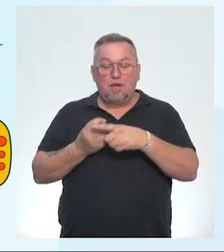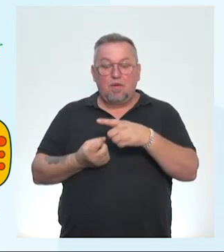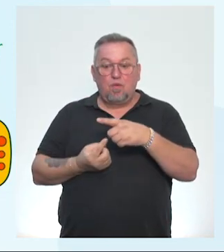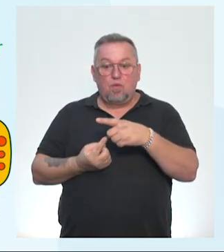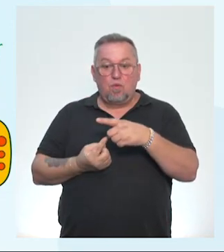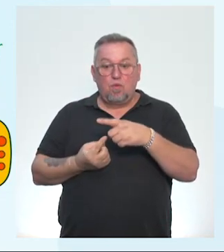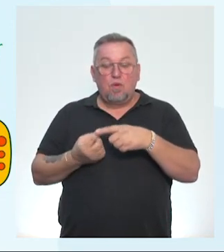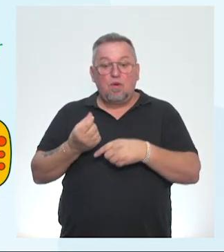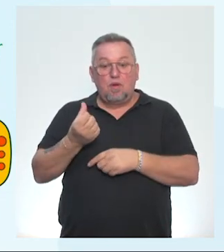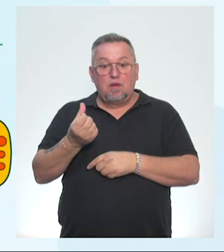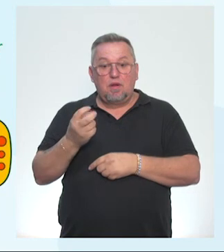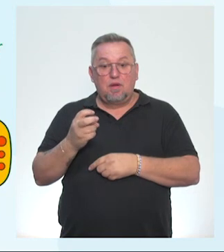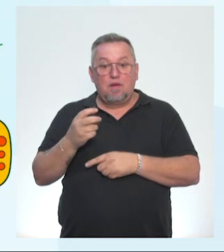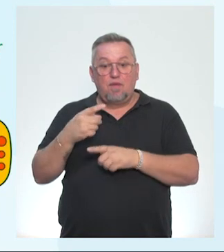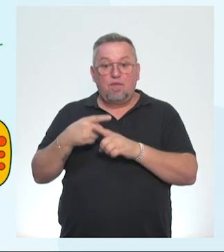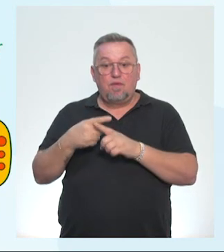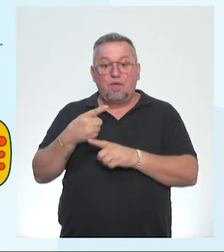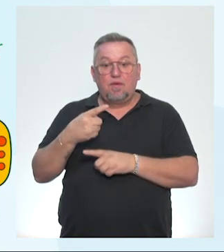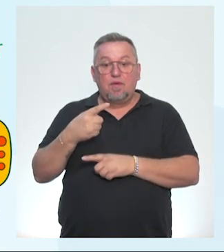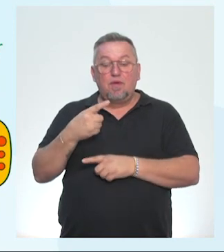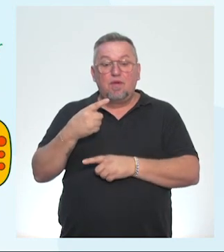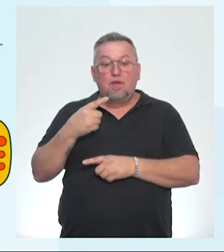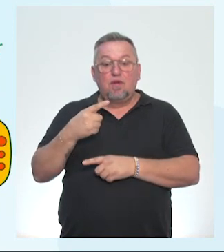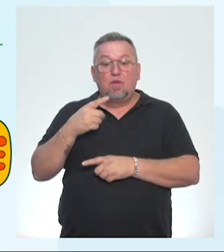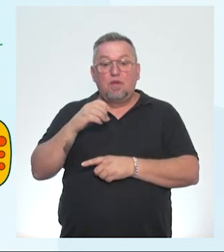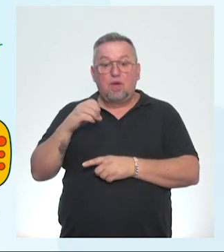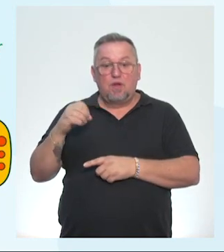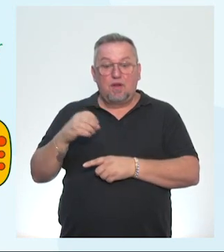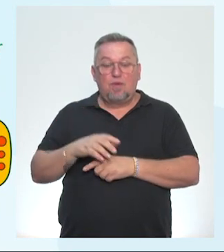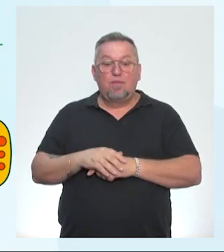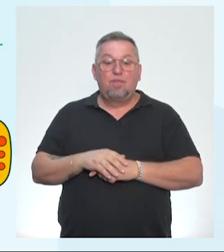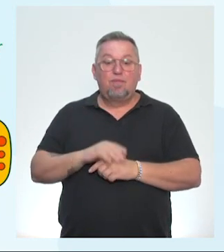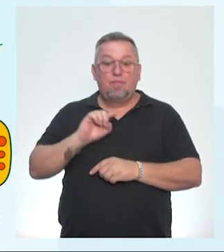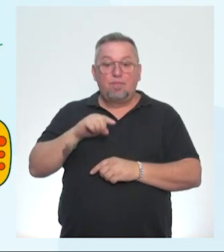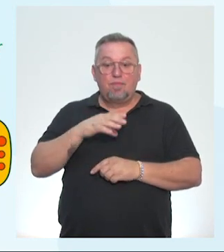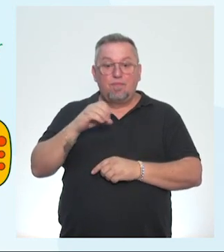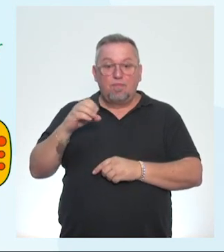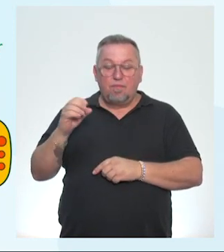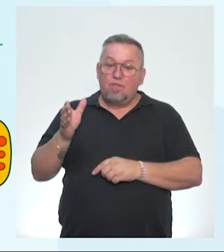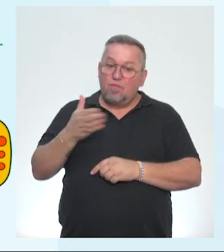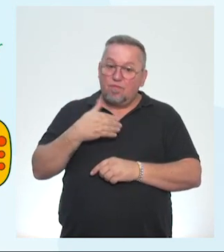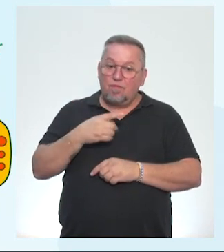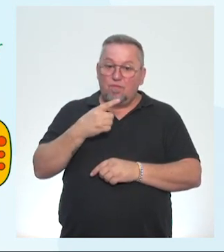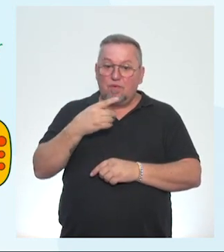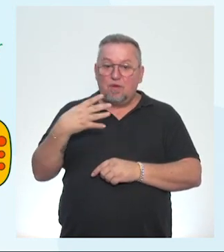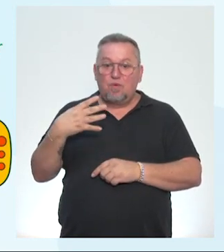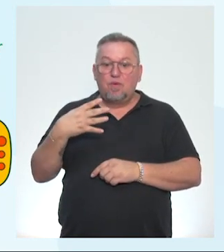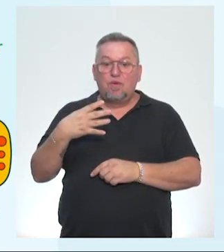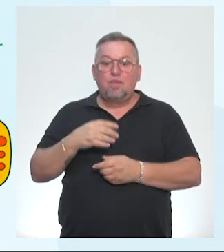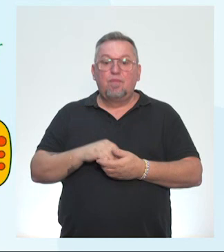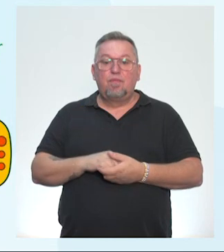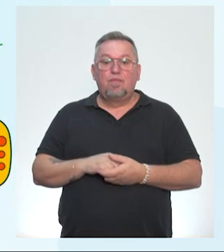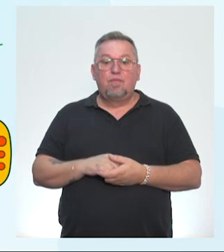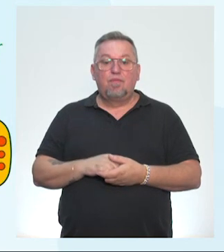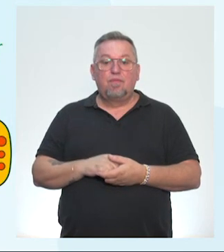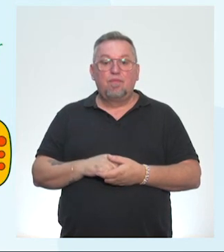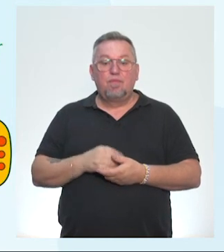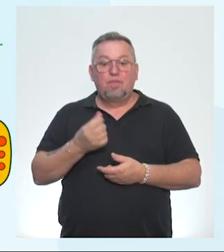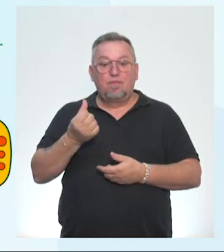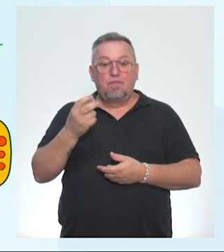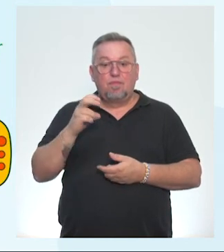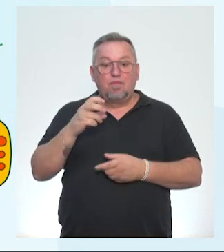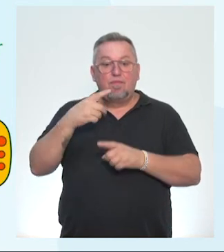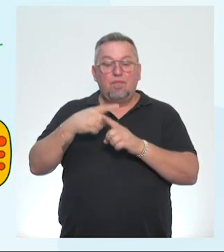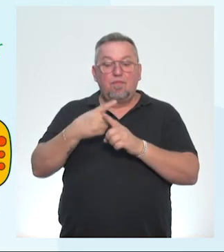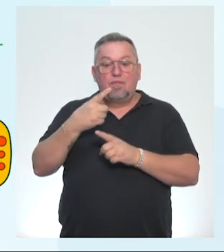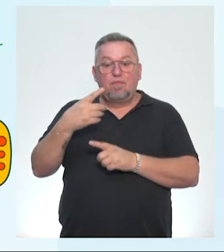simplesmente o 65, vezes quem? Ó, os dois zeros aqui do 1.400 foram também, e aí o que nós temos? 65